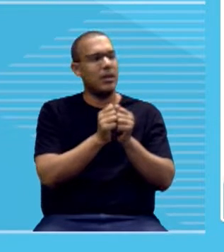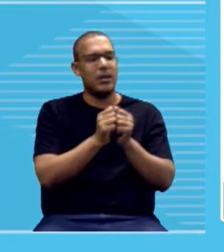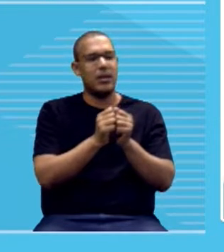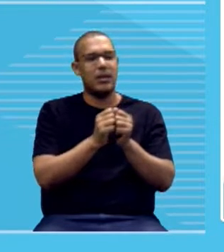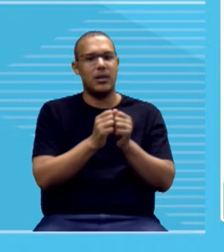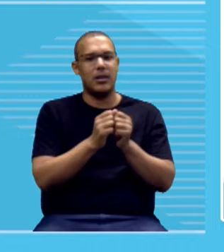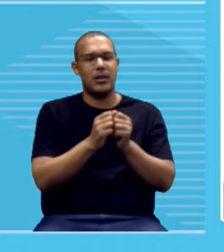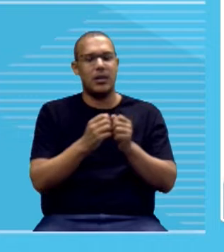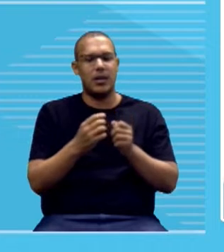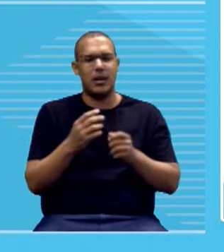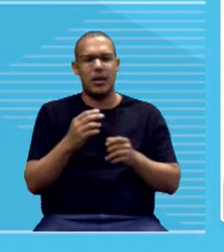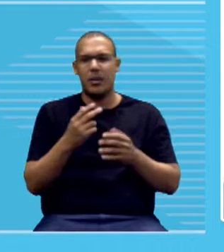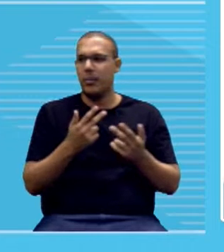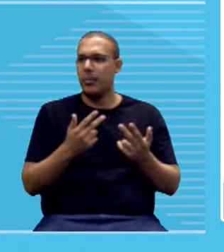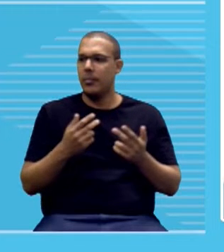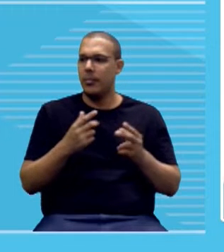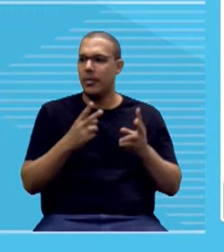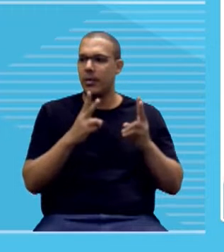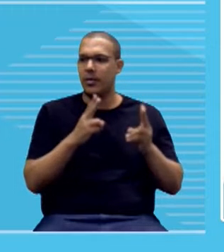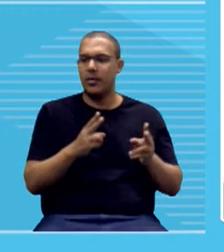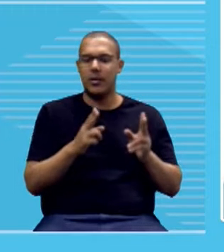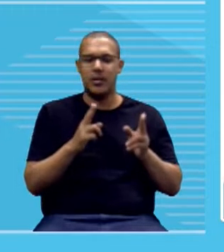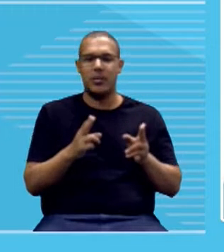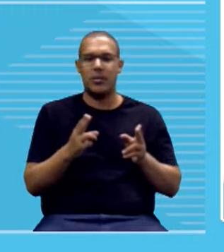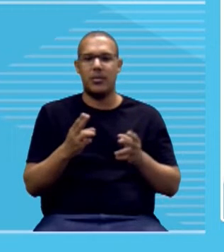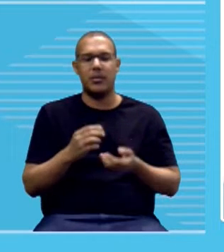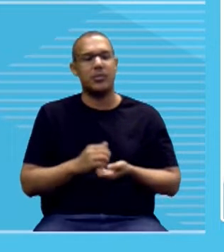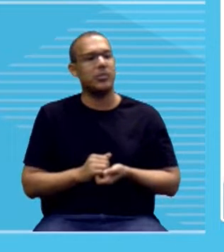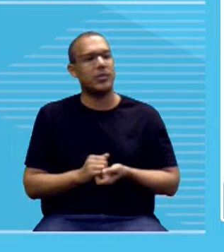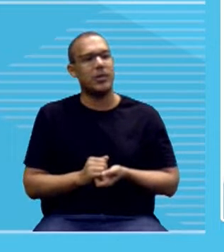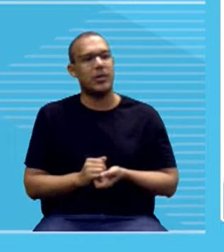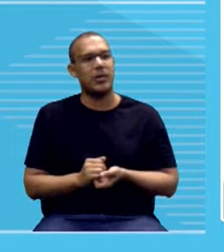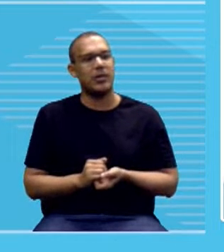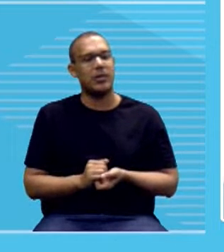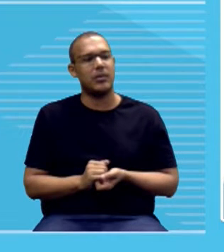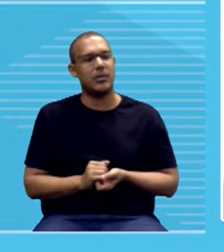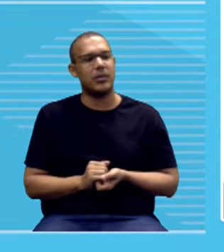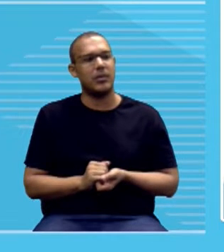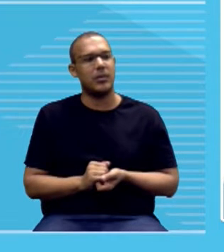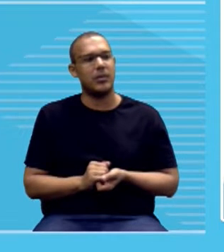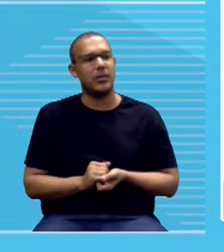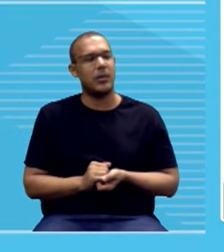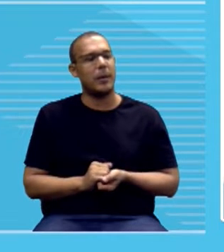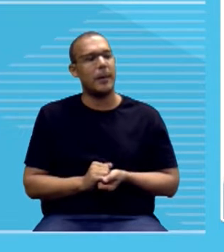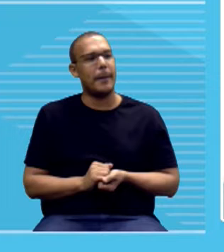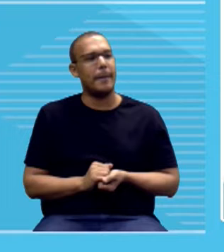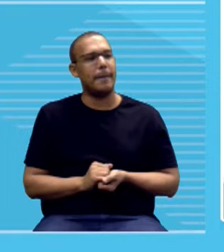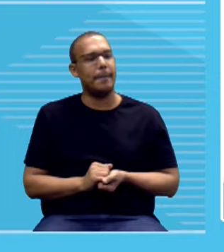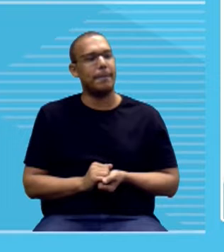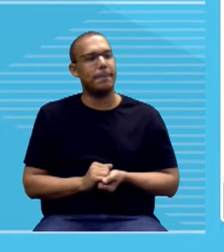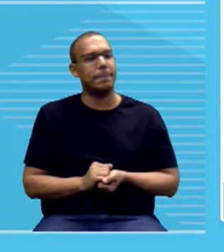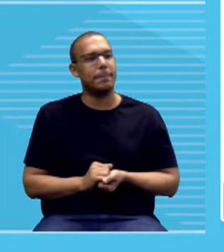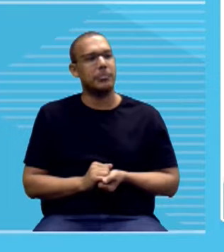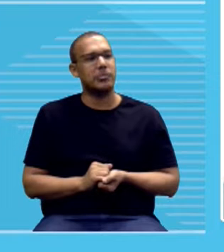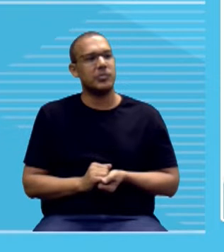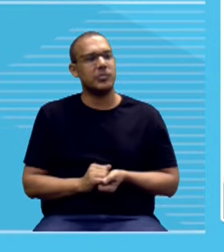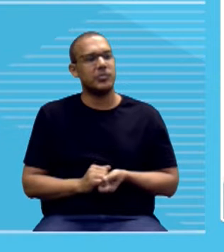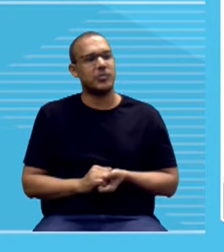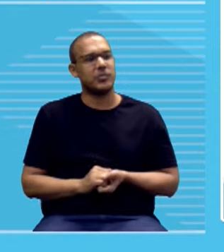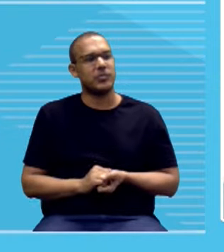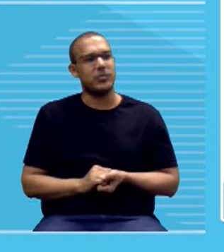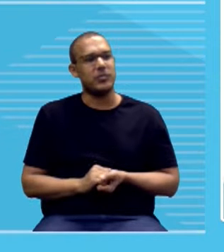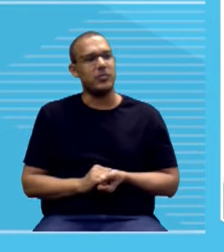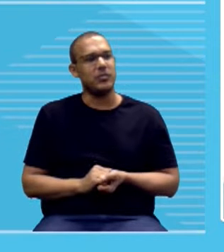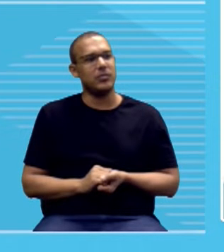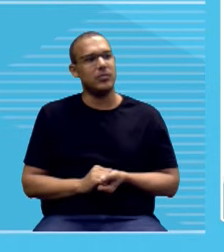que produzem em Itaipu, beleza? Então, para vocês terem ideia do quanto Itaipu é grande, aí, por isso que ela é a principal abastecedora do nosso país,